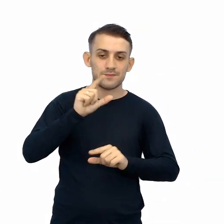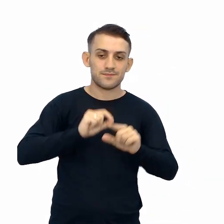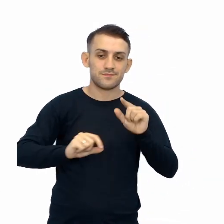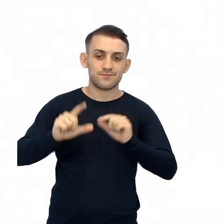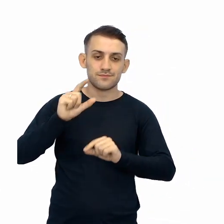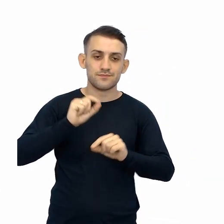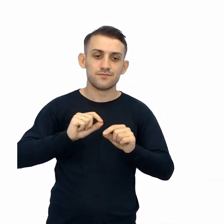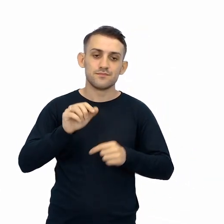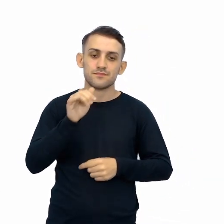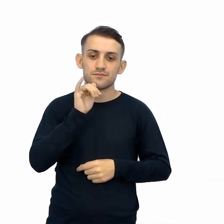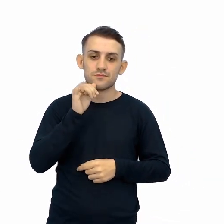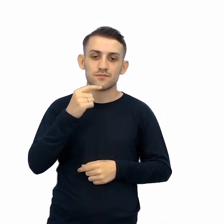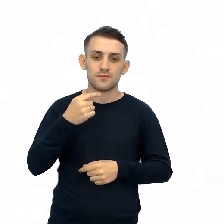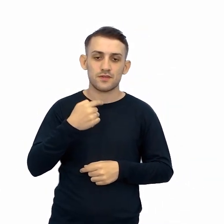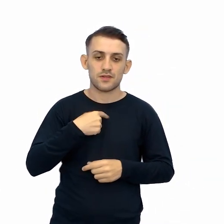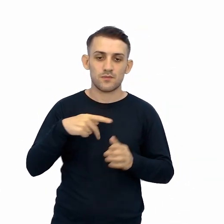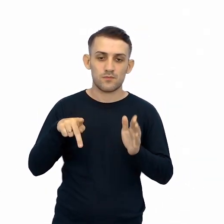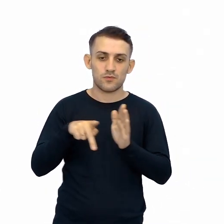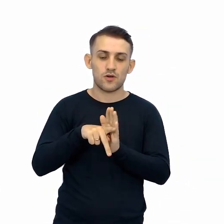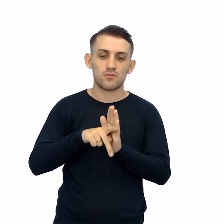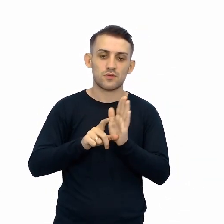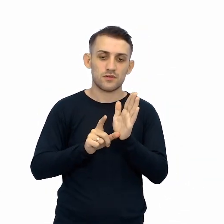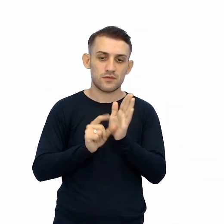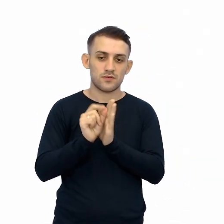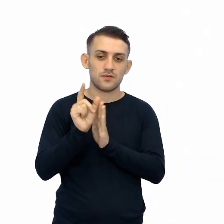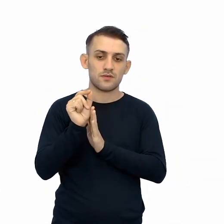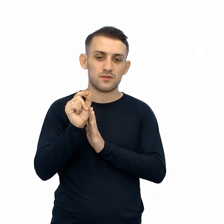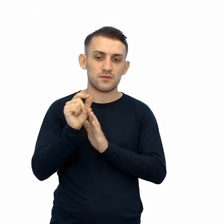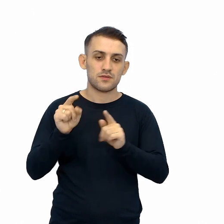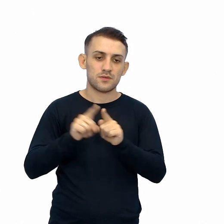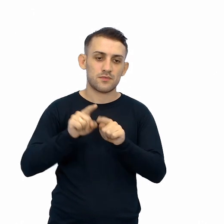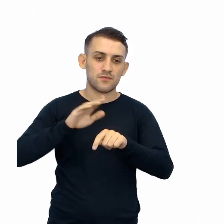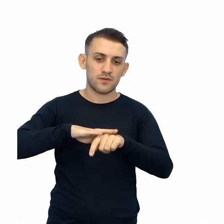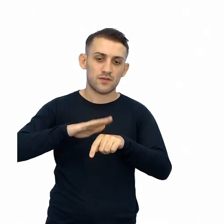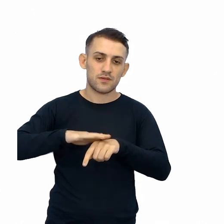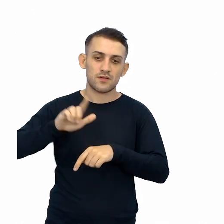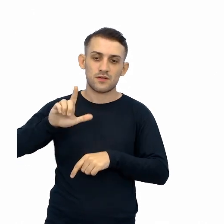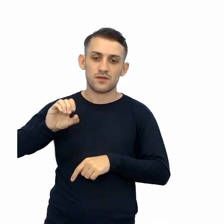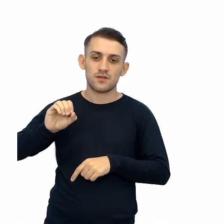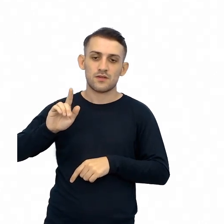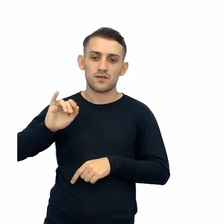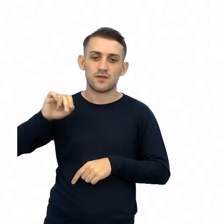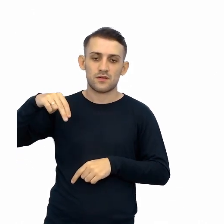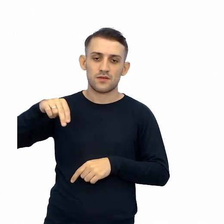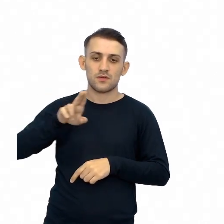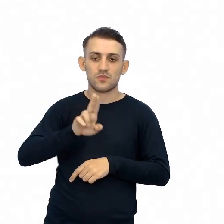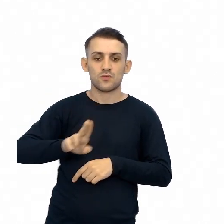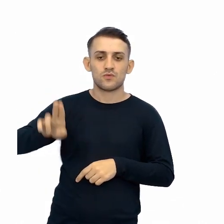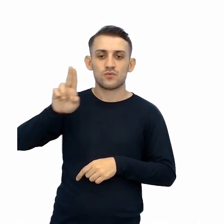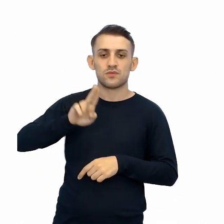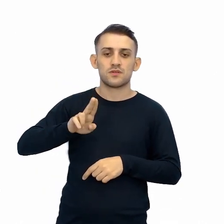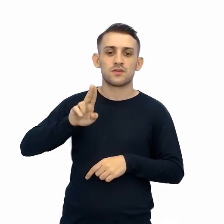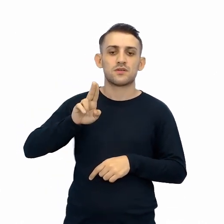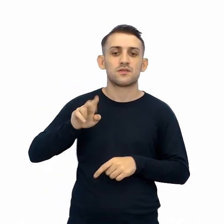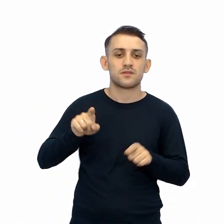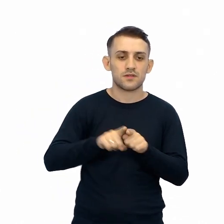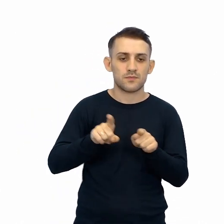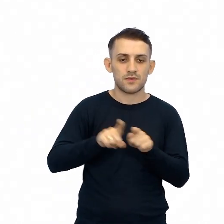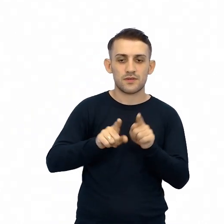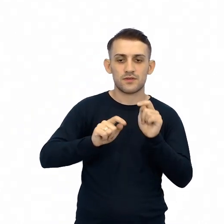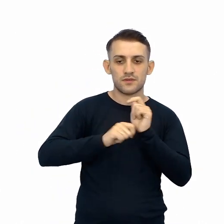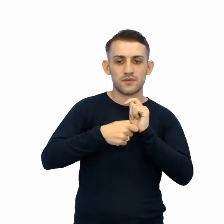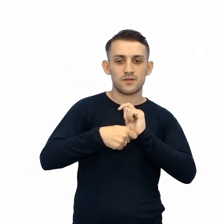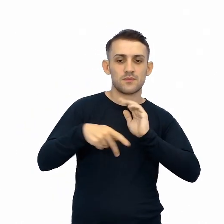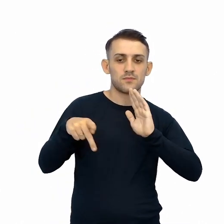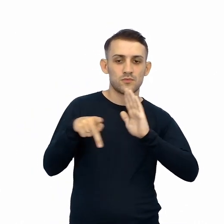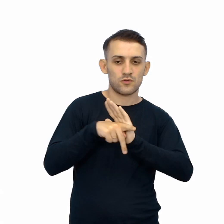selecionar a opção Sou servidor da rede e fazer o seu login usando o seu usuário e a sua senha